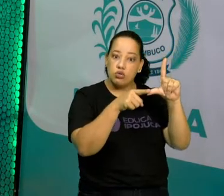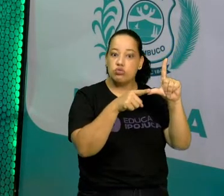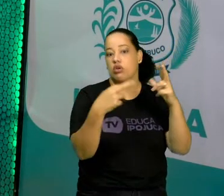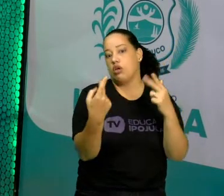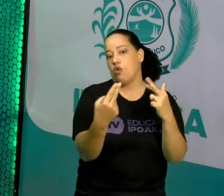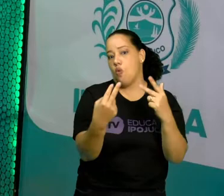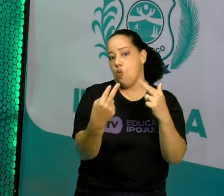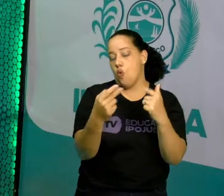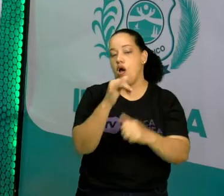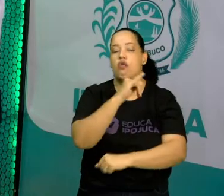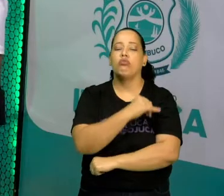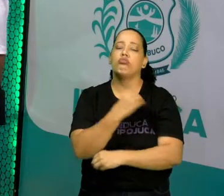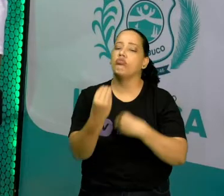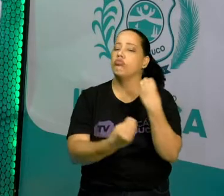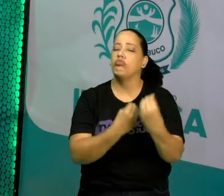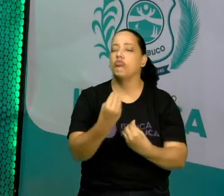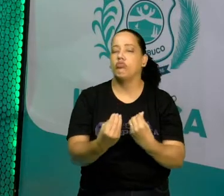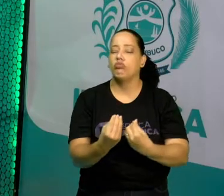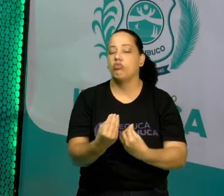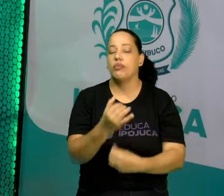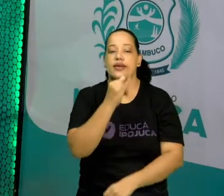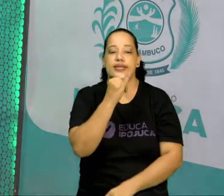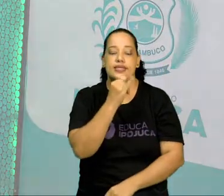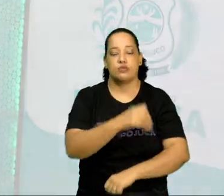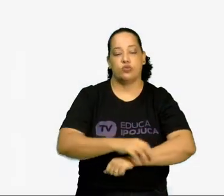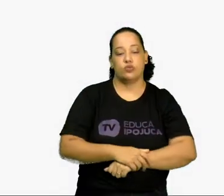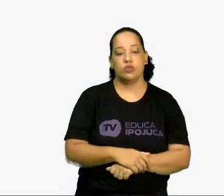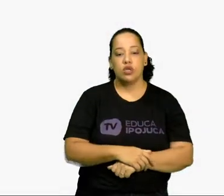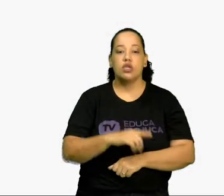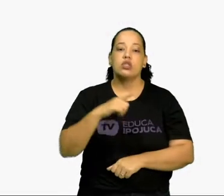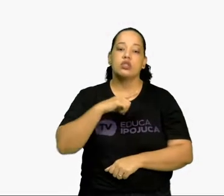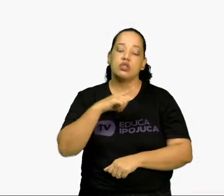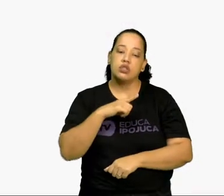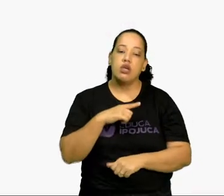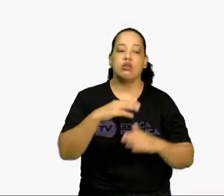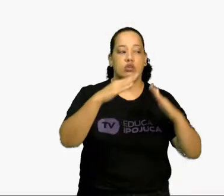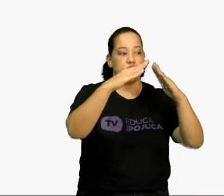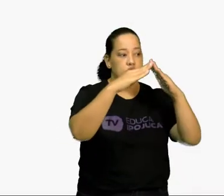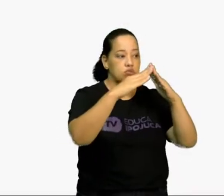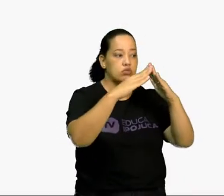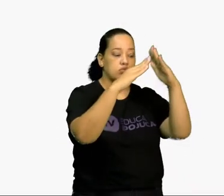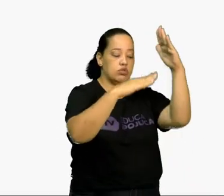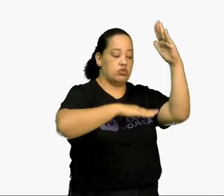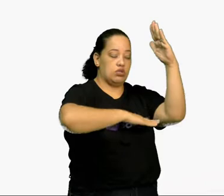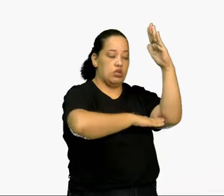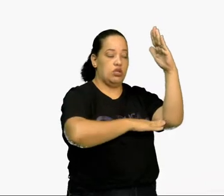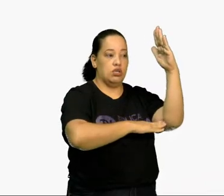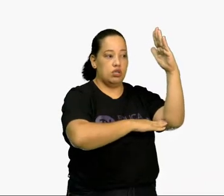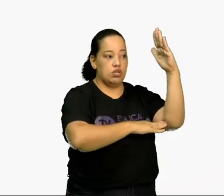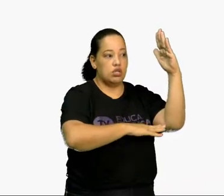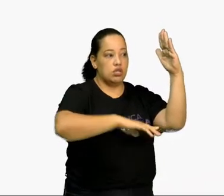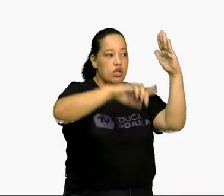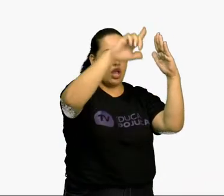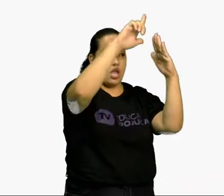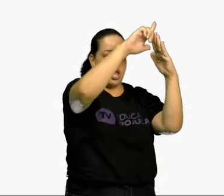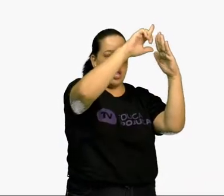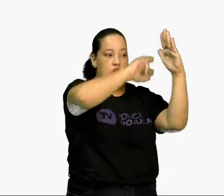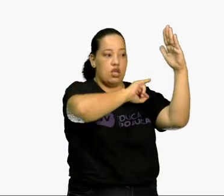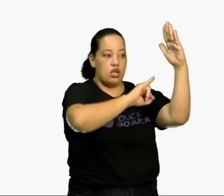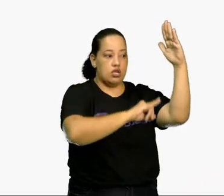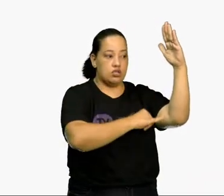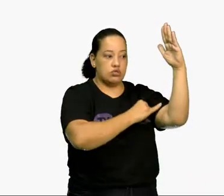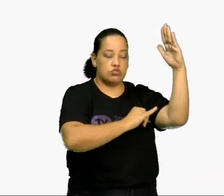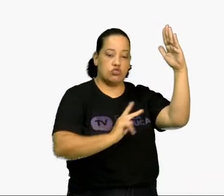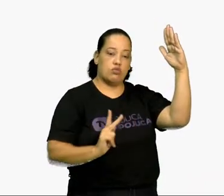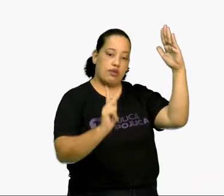como assim Vamos lá temos um triângulo ljk10 esse triangulista placar